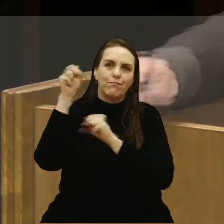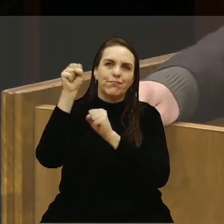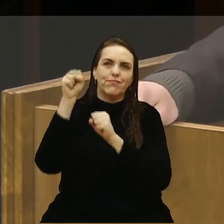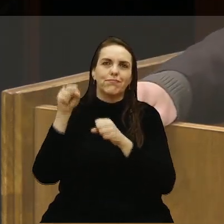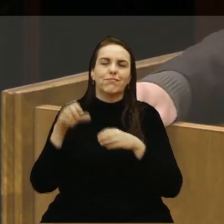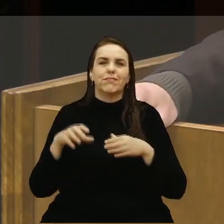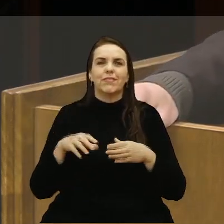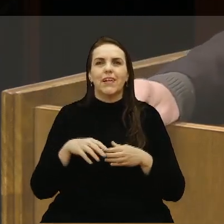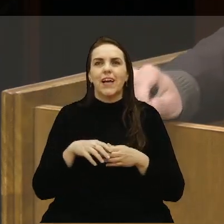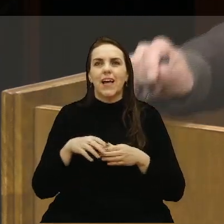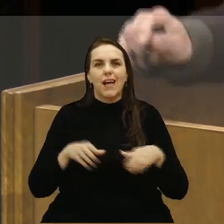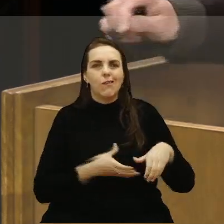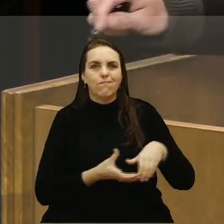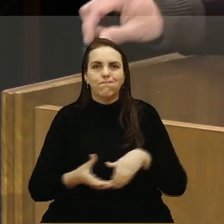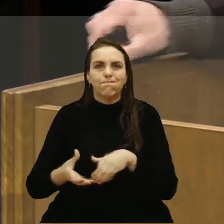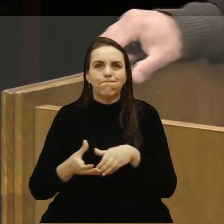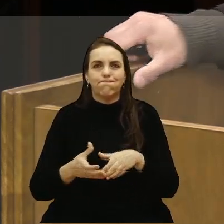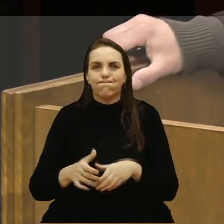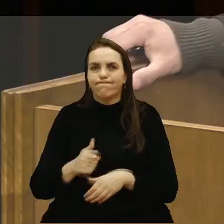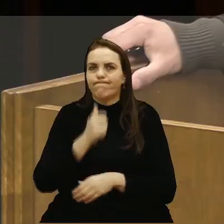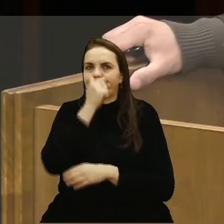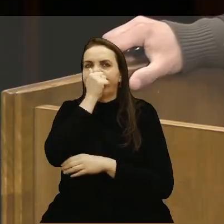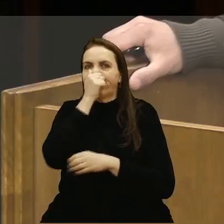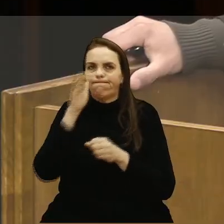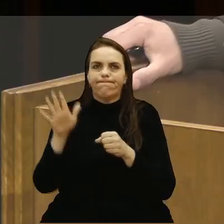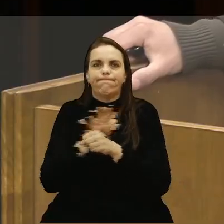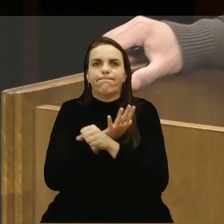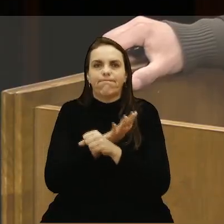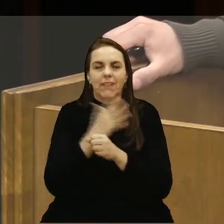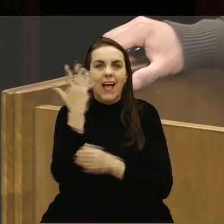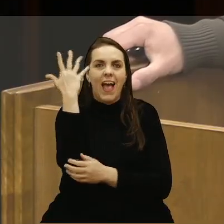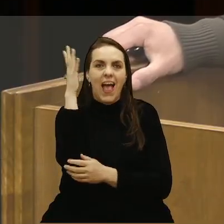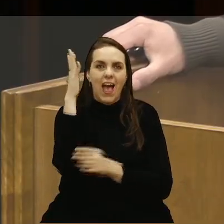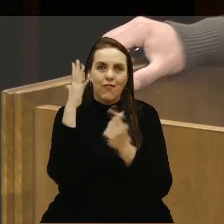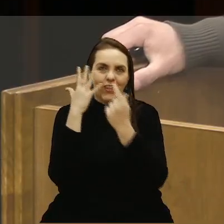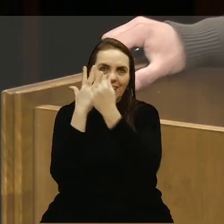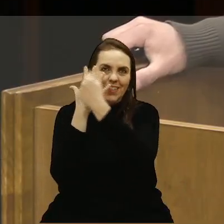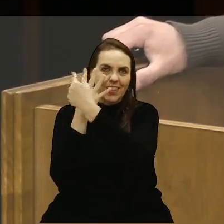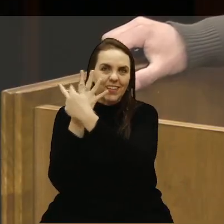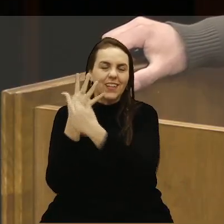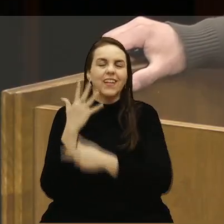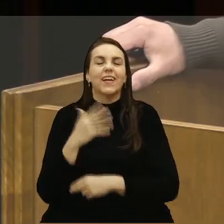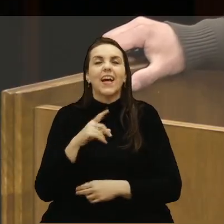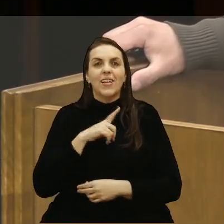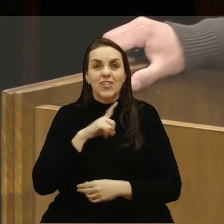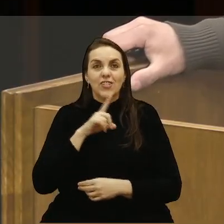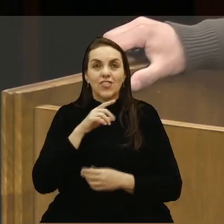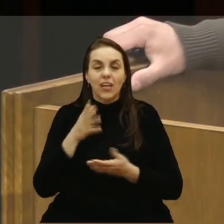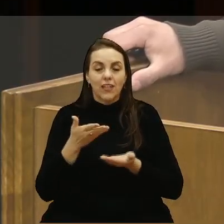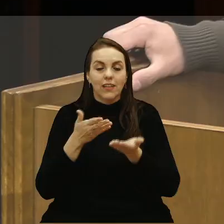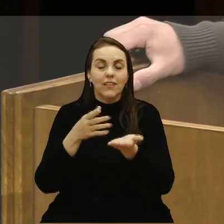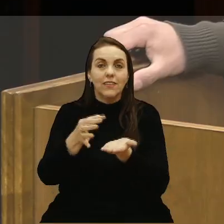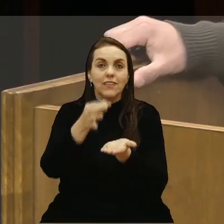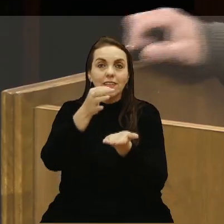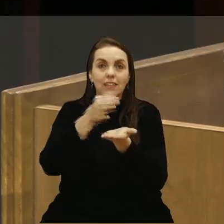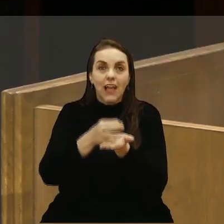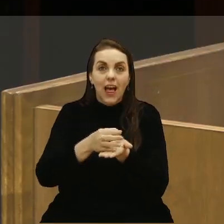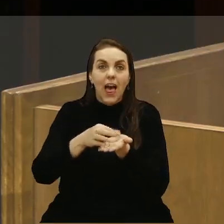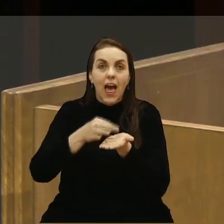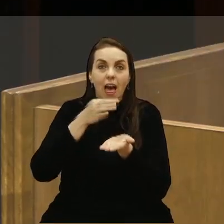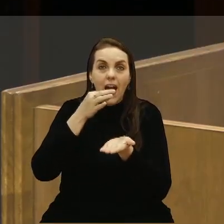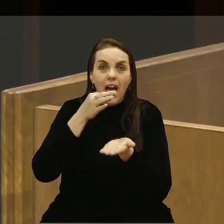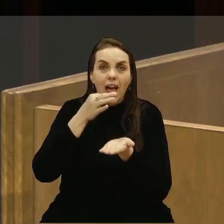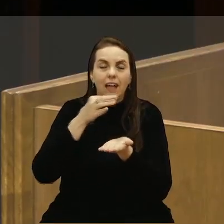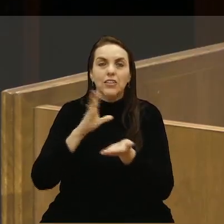de boca de lobo entupida, é uma poda de árvore, enfim. Então, às vezes, tu tá lá pegando a hóstia, já estão te cobrando, né?